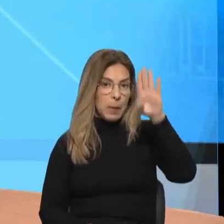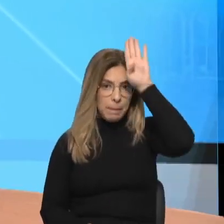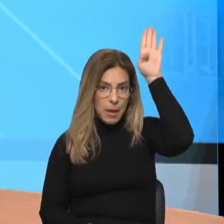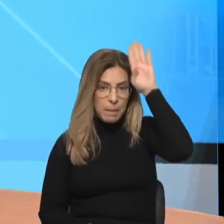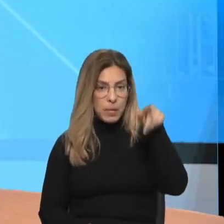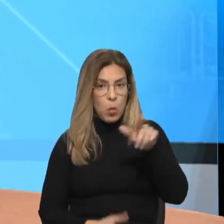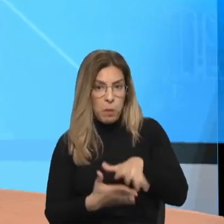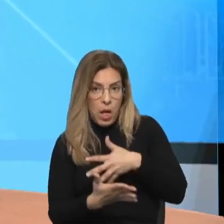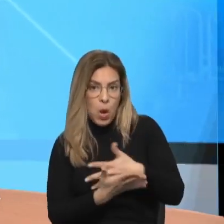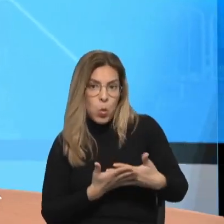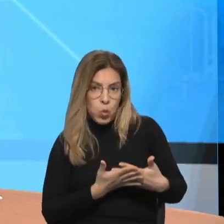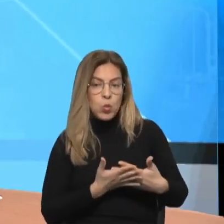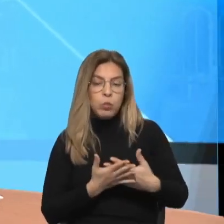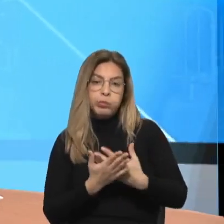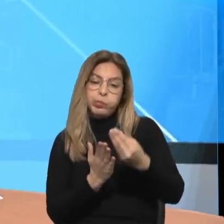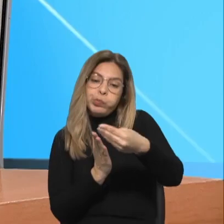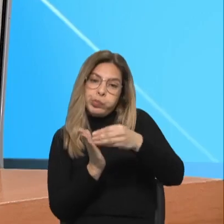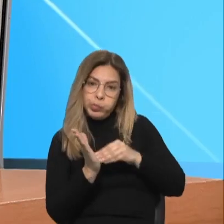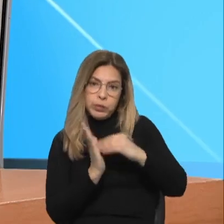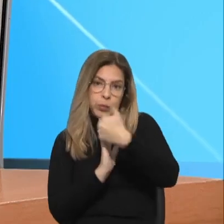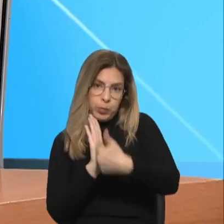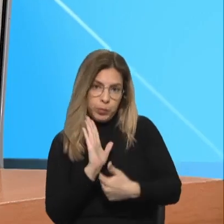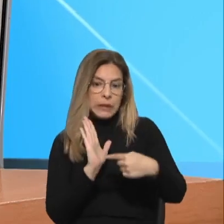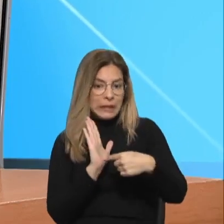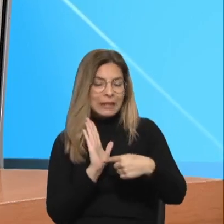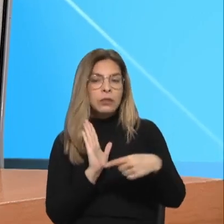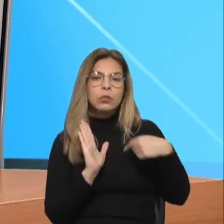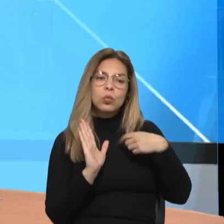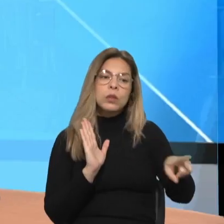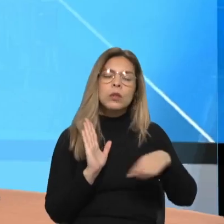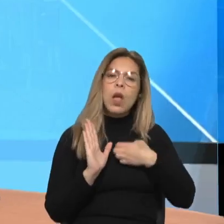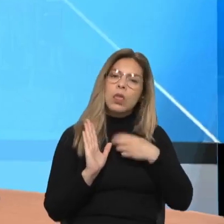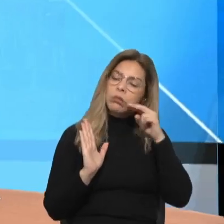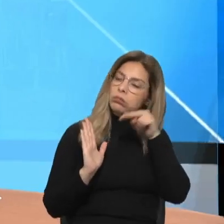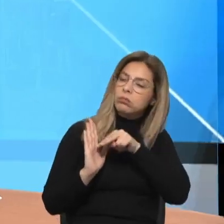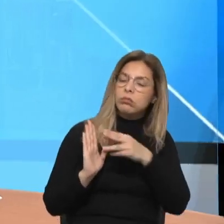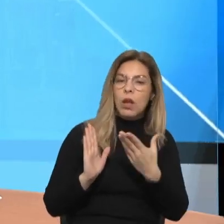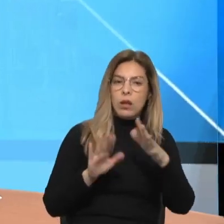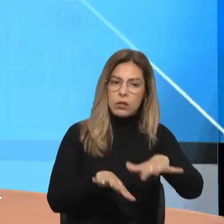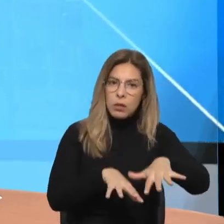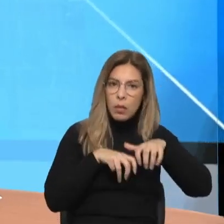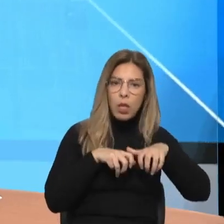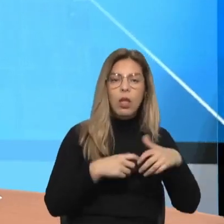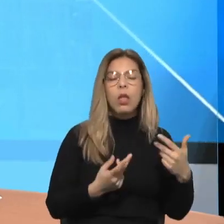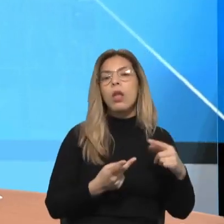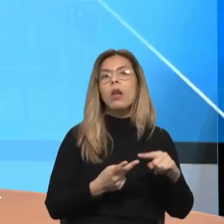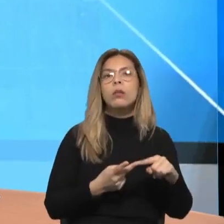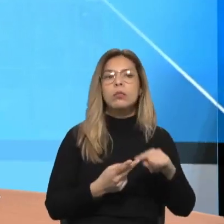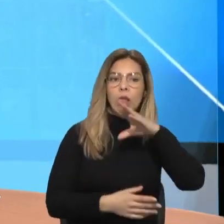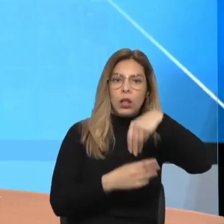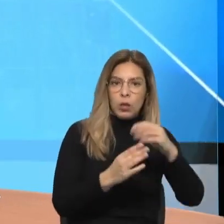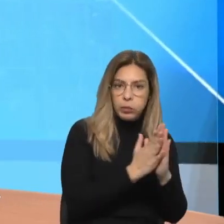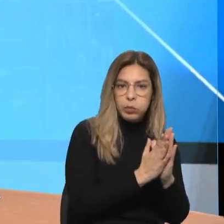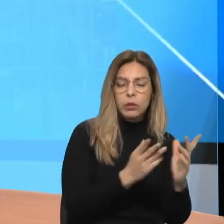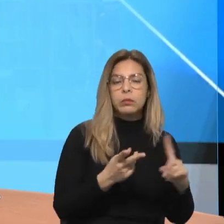recepção do documento e de implementação, de facto, das conclusões, sejam as assembleias nas dioceses, que o